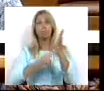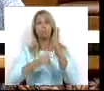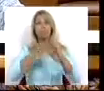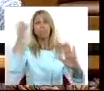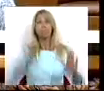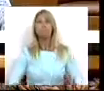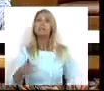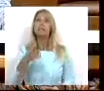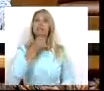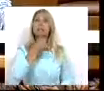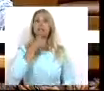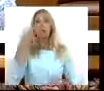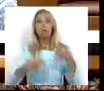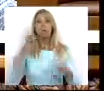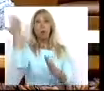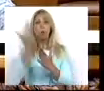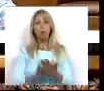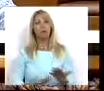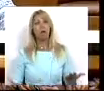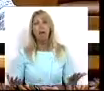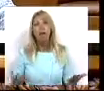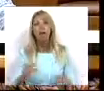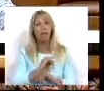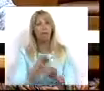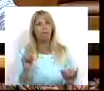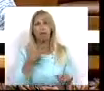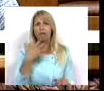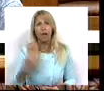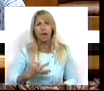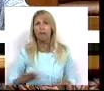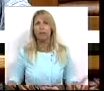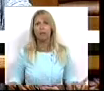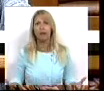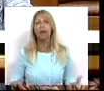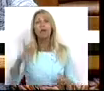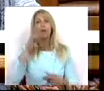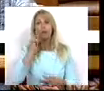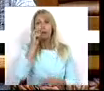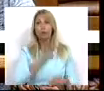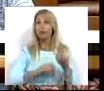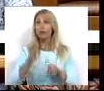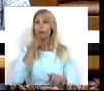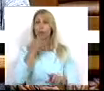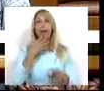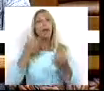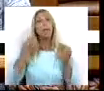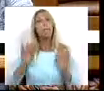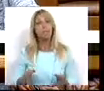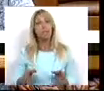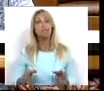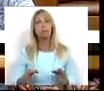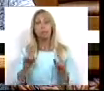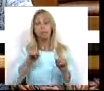da decisão do Tribunal Constitucional. É inacreditável. Senhoras e senhores deputados, é preciso que